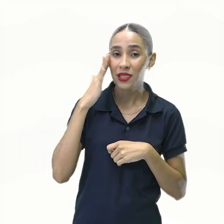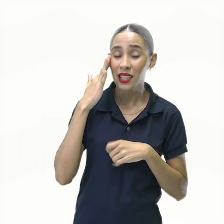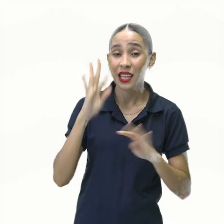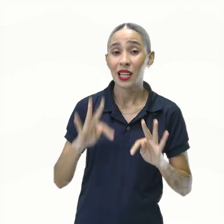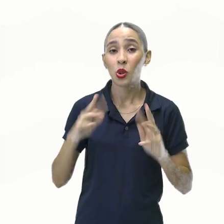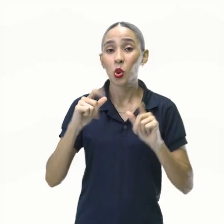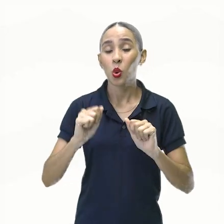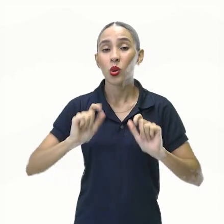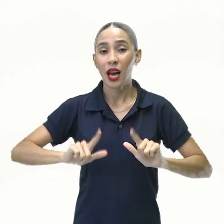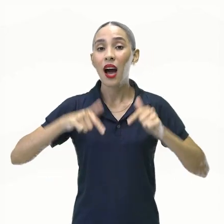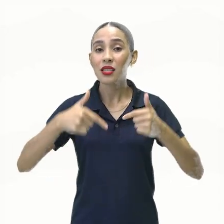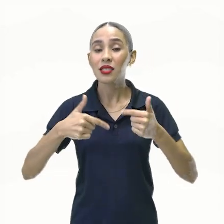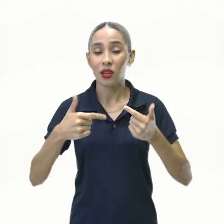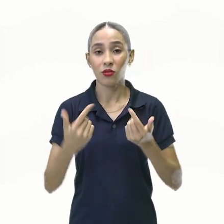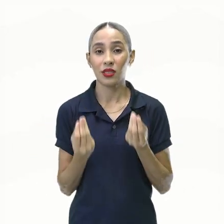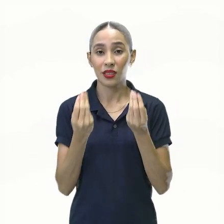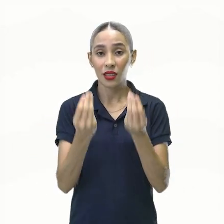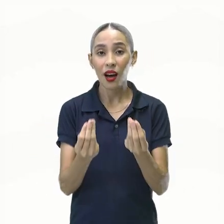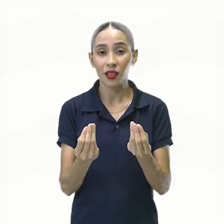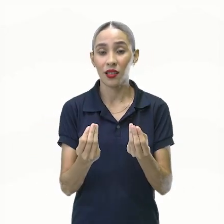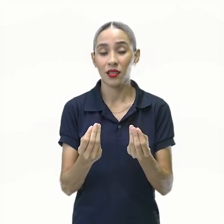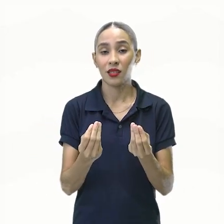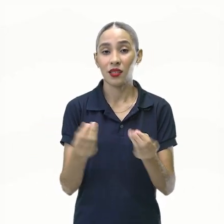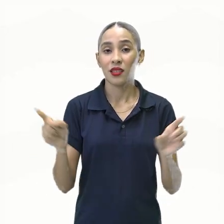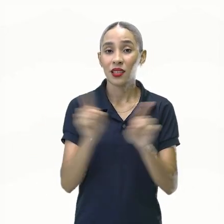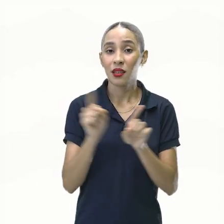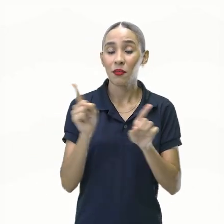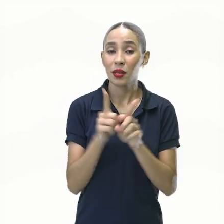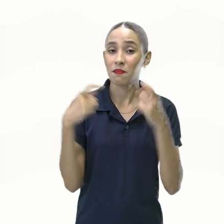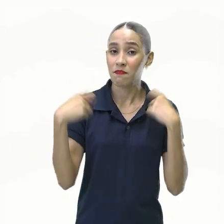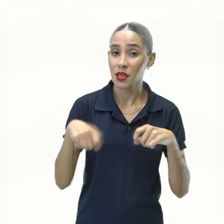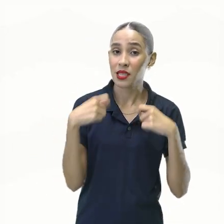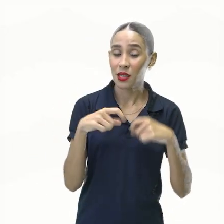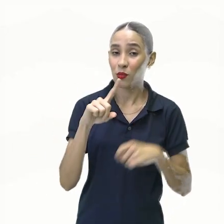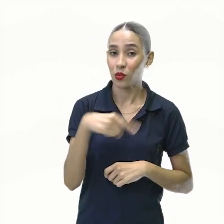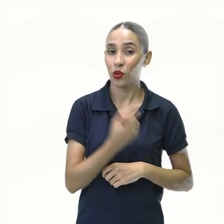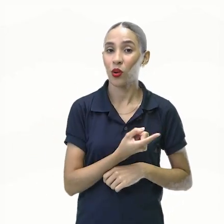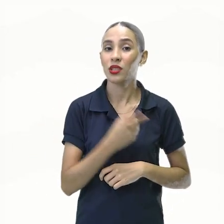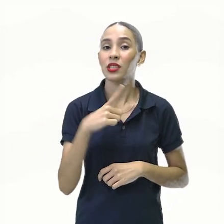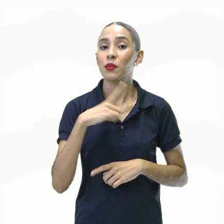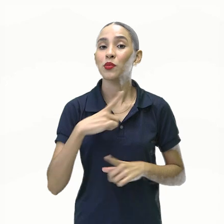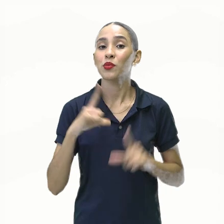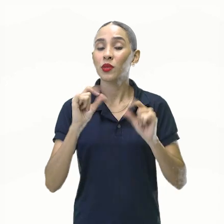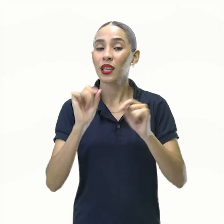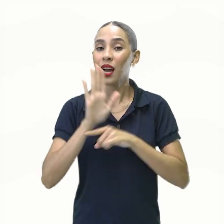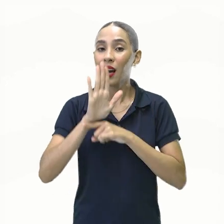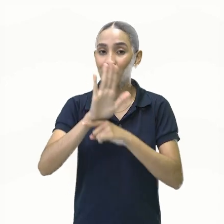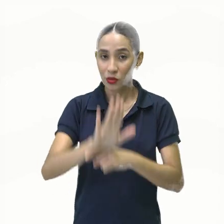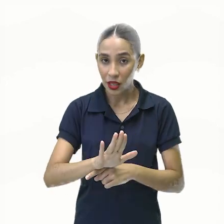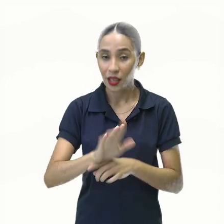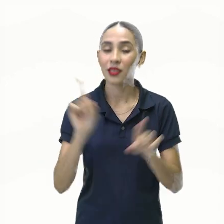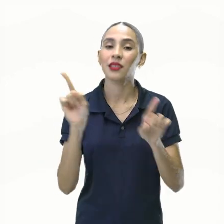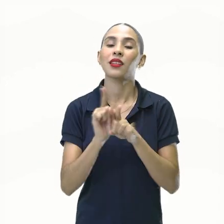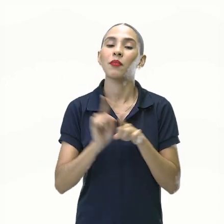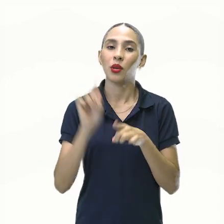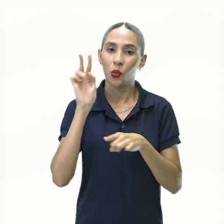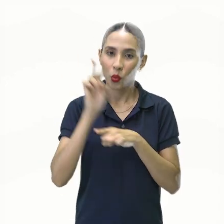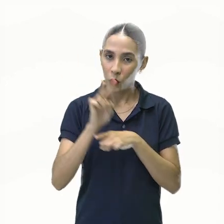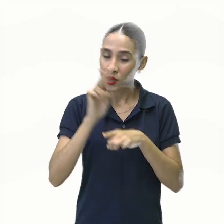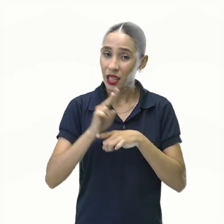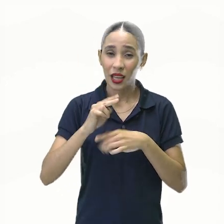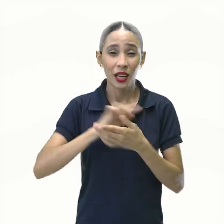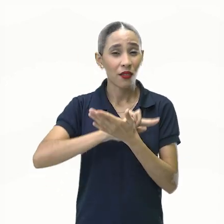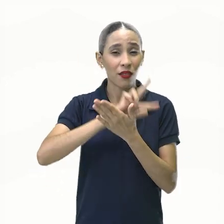que toda a ação destinada, temos que entender que nós temos que ajudar e